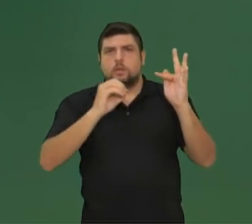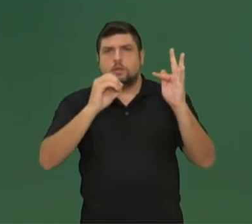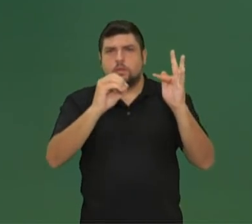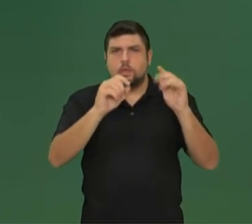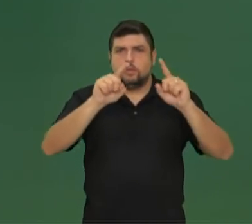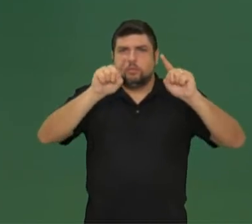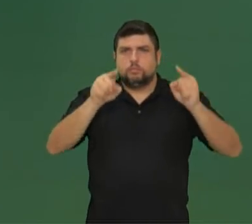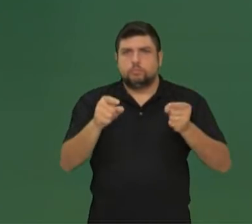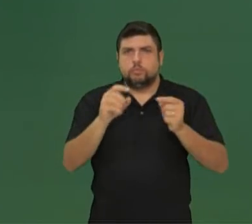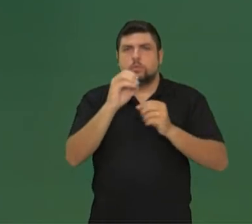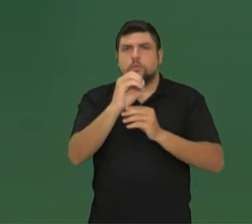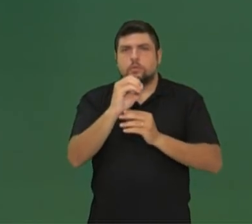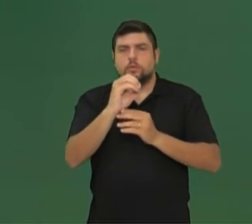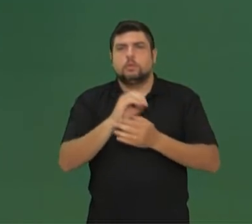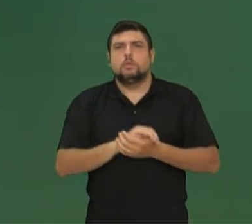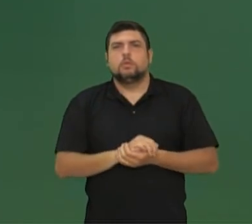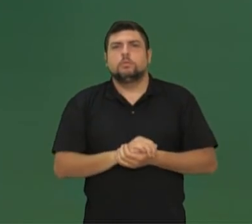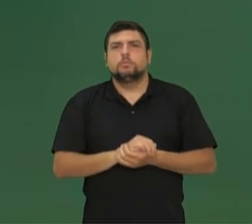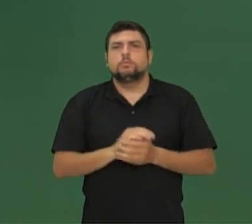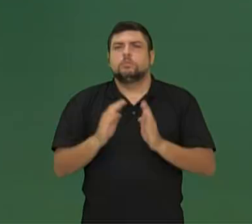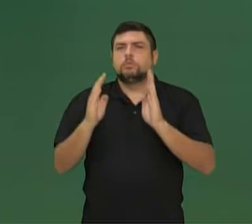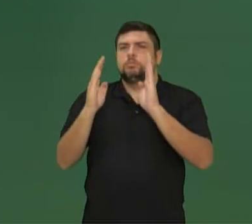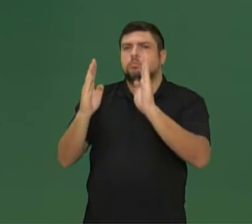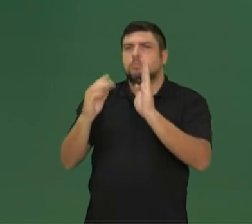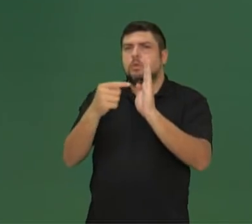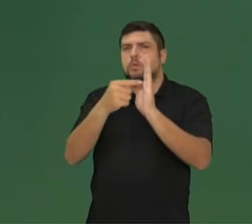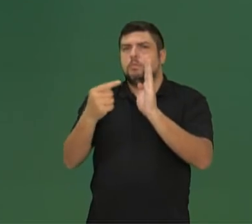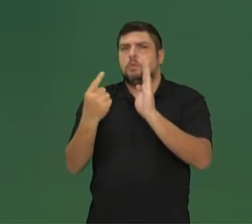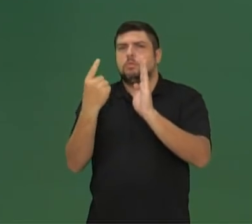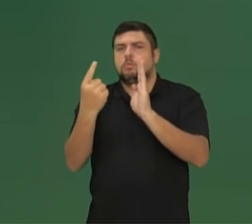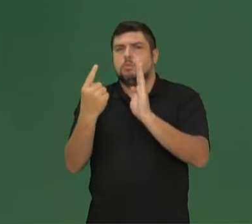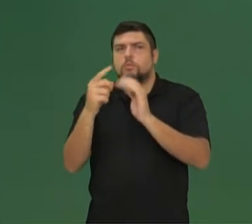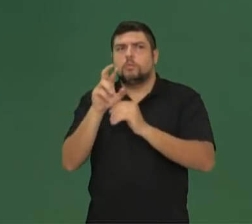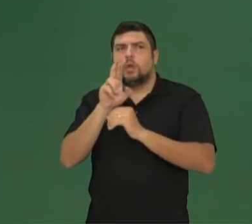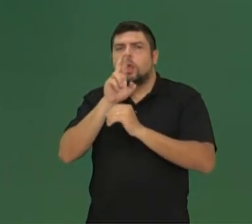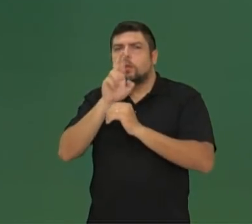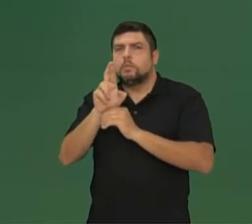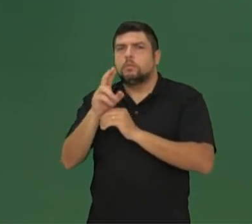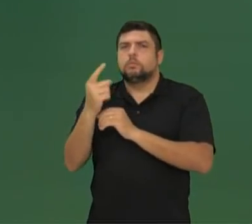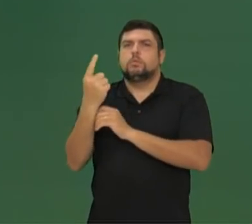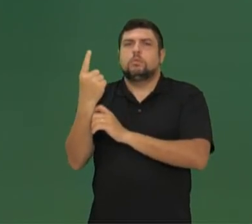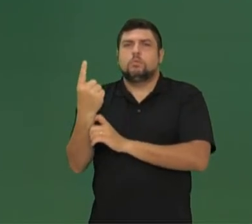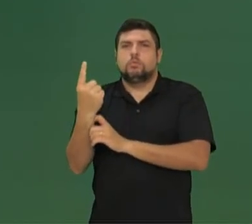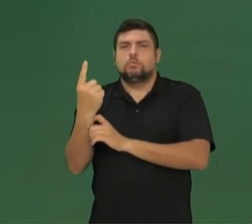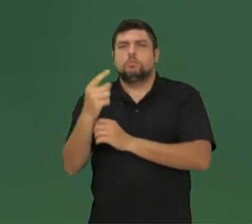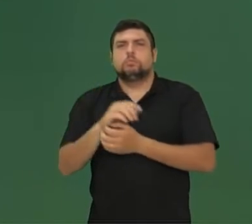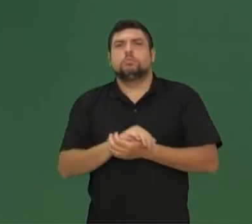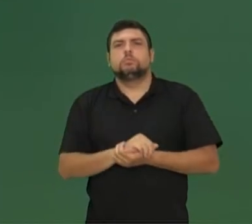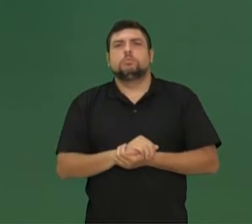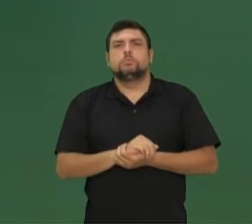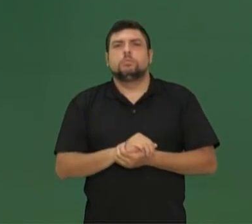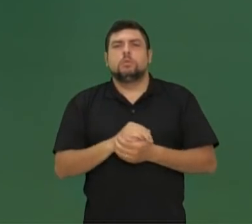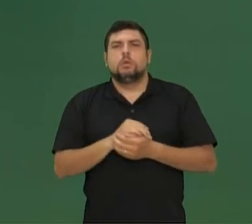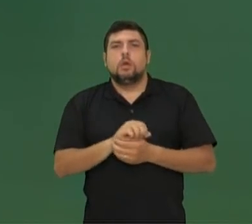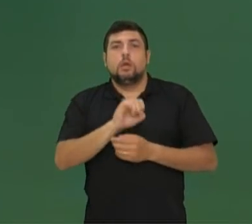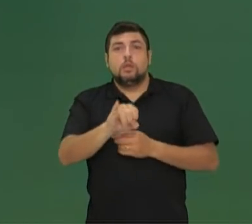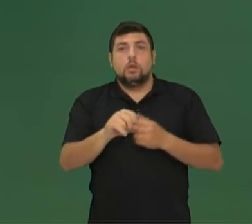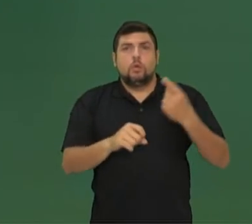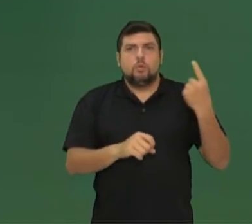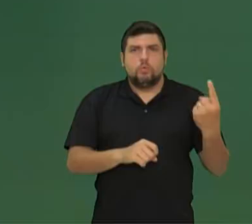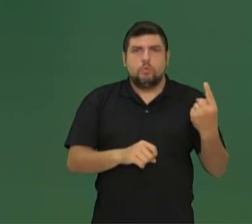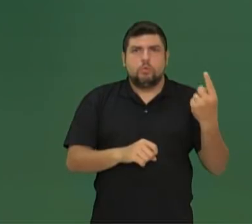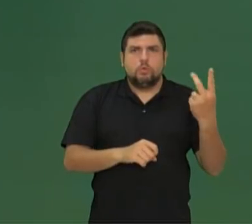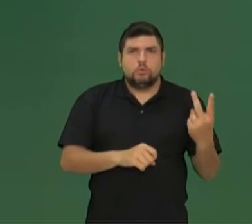1, né? Quanto que é o módulo de menos 1? O módulo menos 1 é 1. Agora, com o 1, com o 2 e